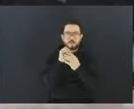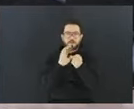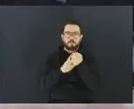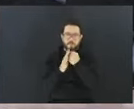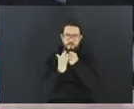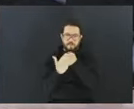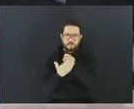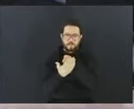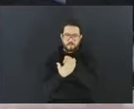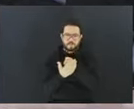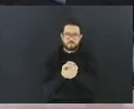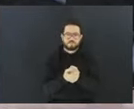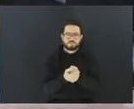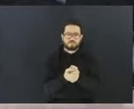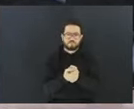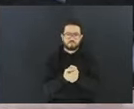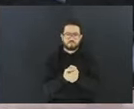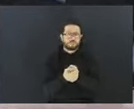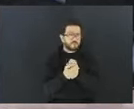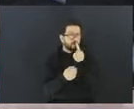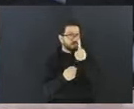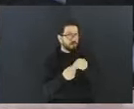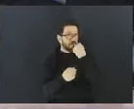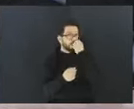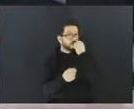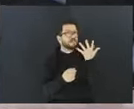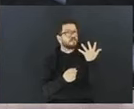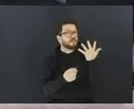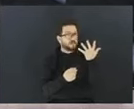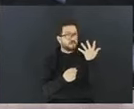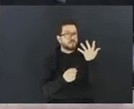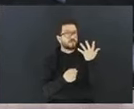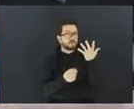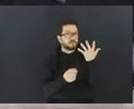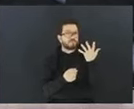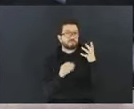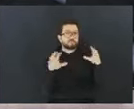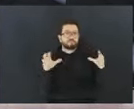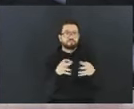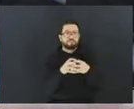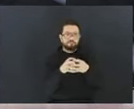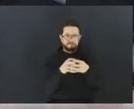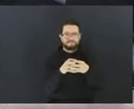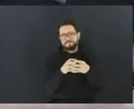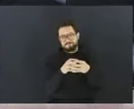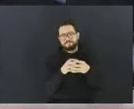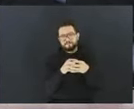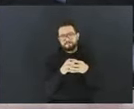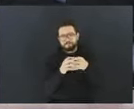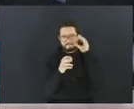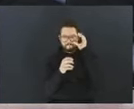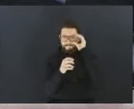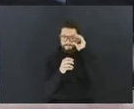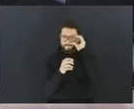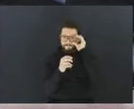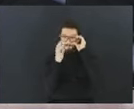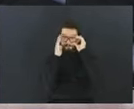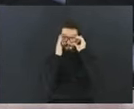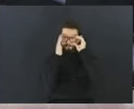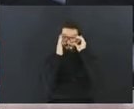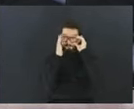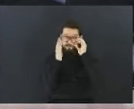e é muito eficaz, né, toda essa rede. É exemplo que eu falei de como se prolifera, se